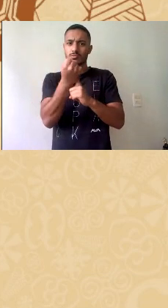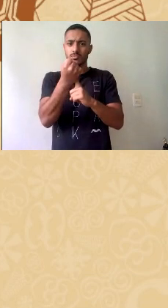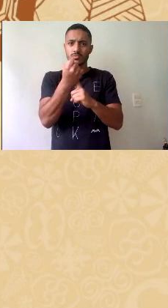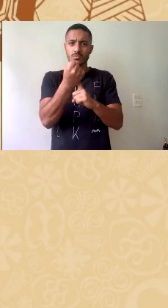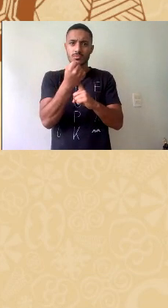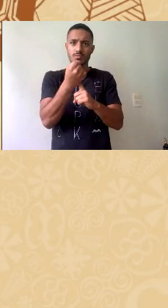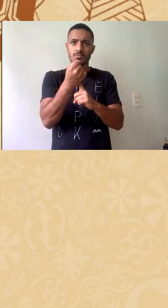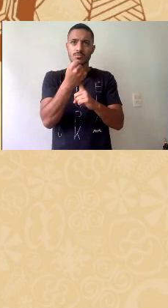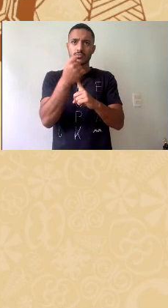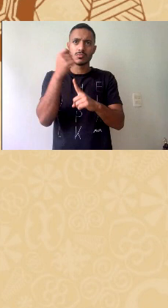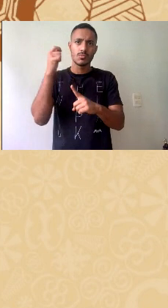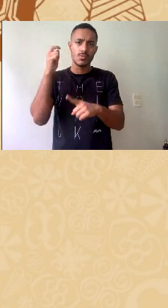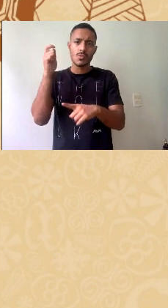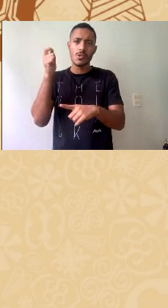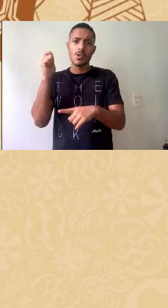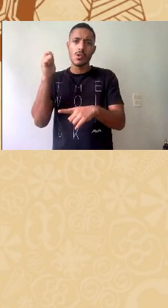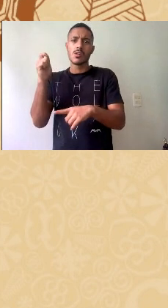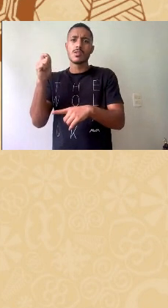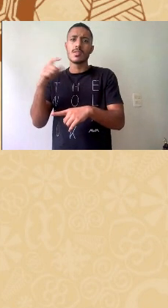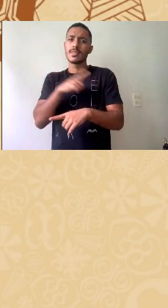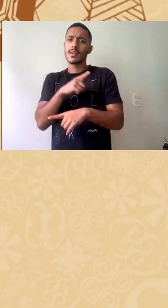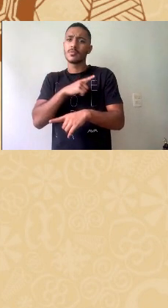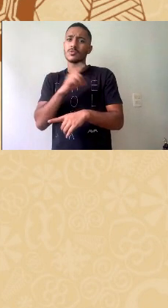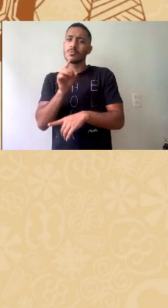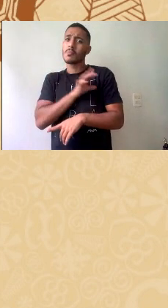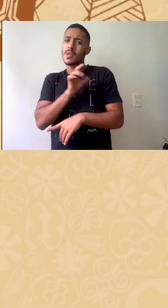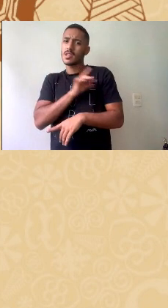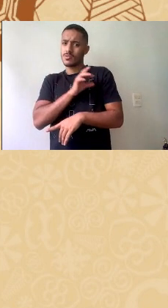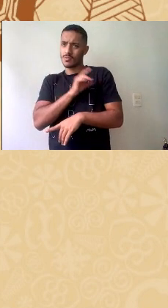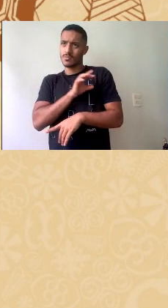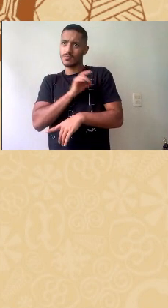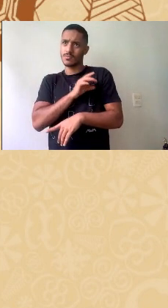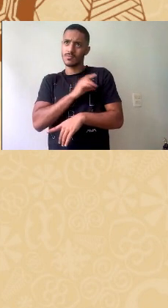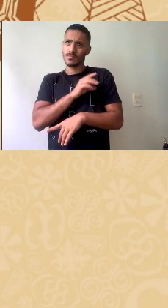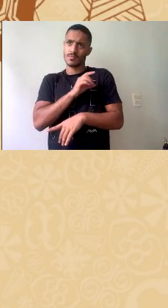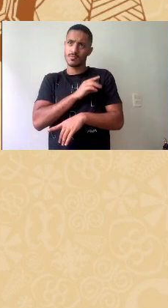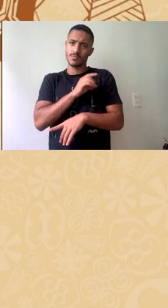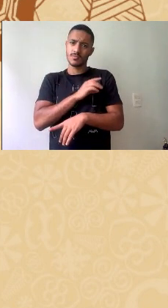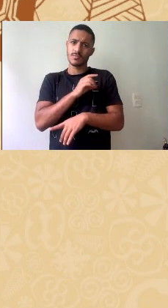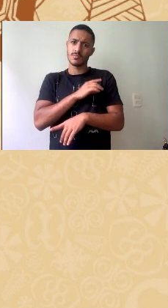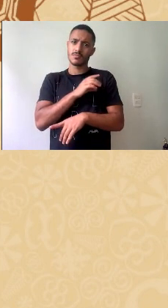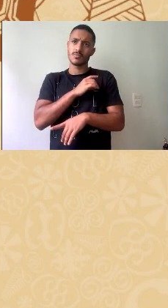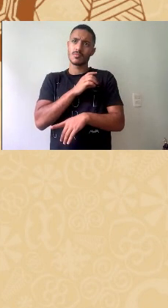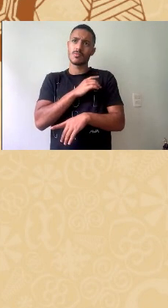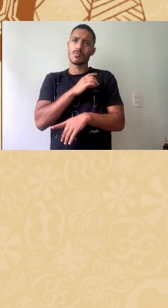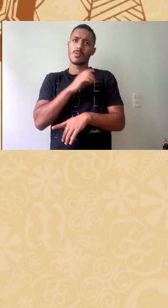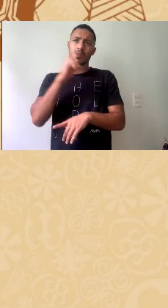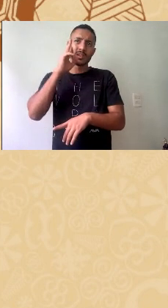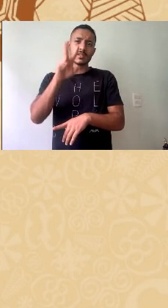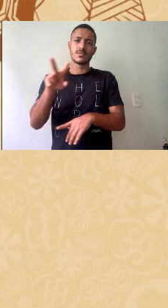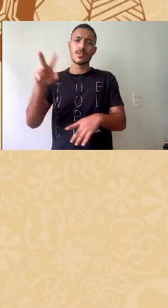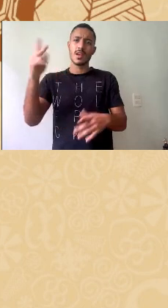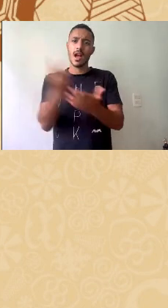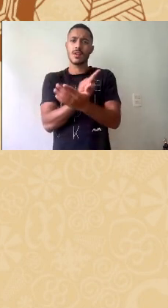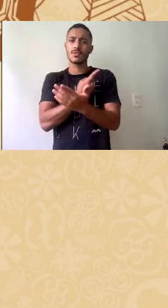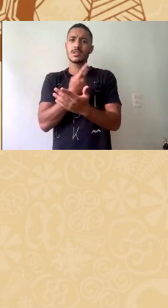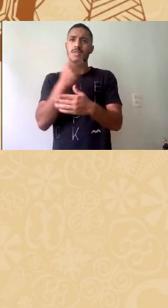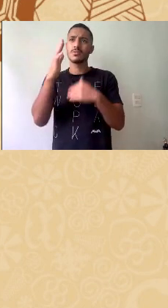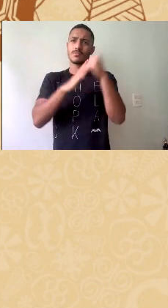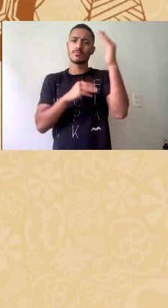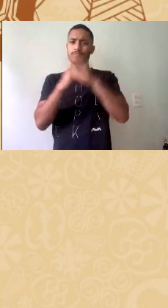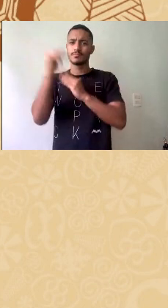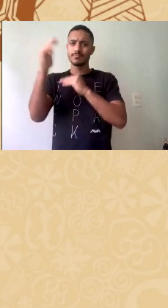Então, ainda temos resquício disso. O vídeo foi exemplo disso, na prática. Então, a nossa oficina aqui de